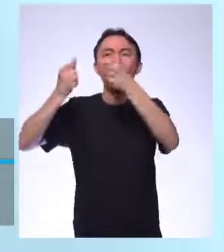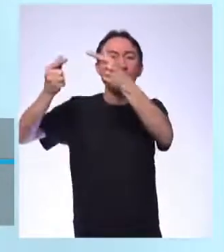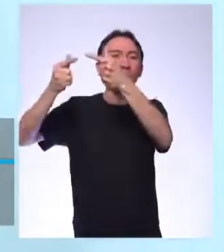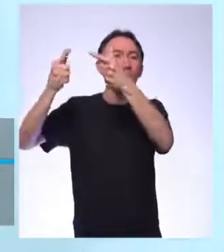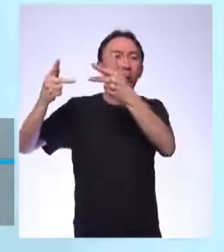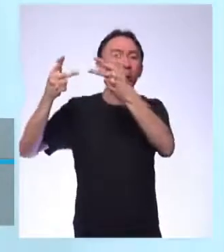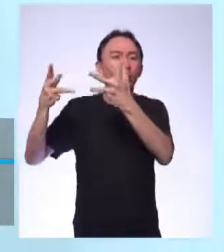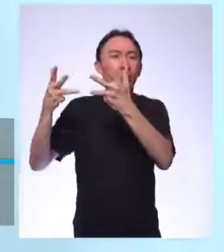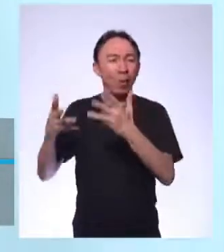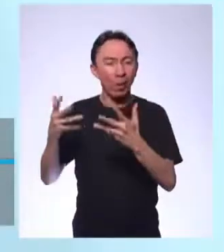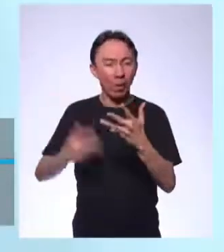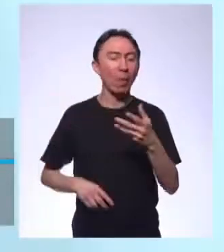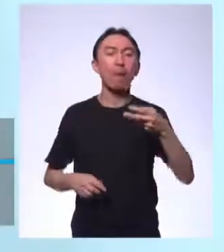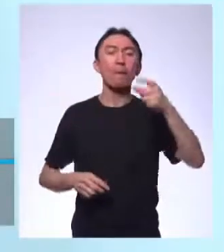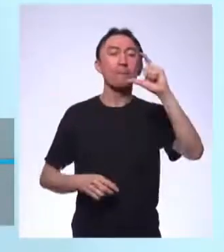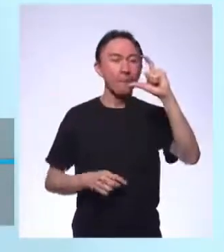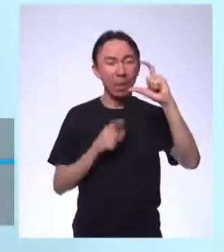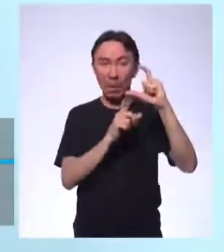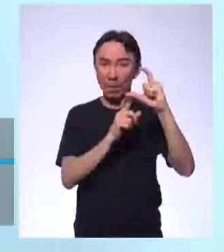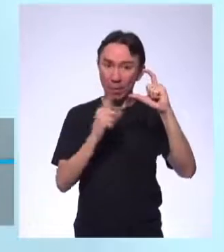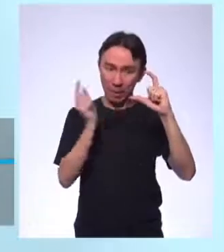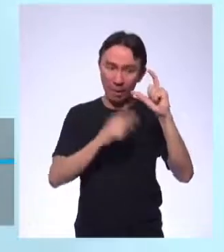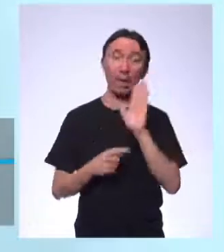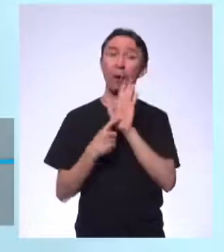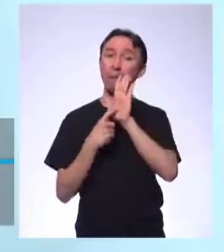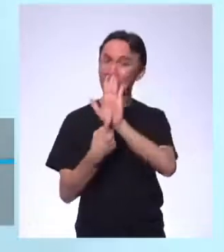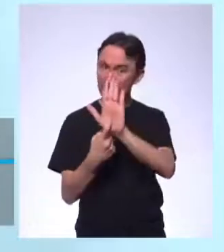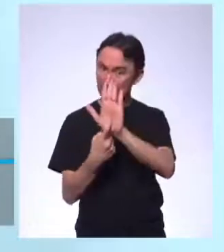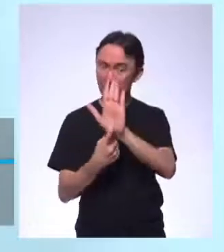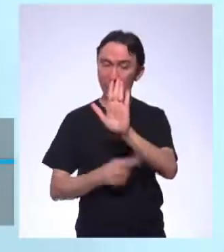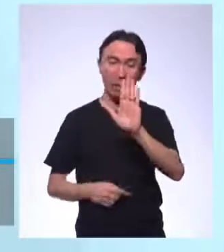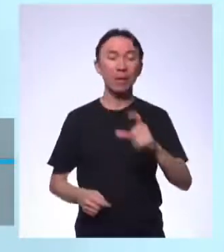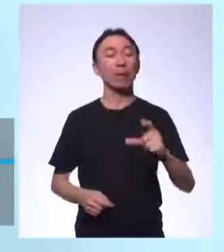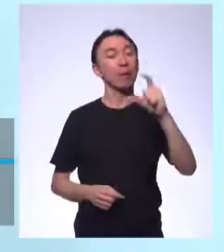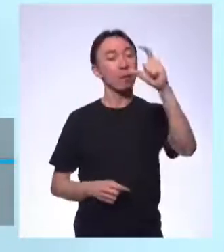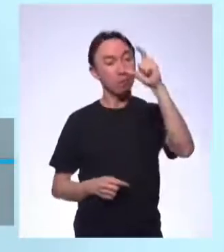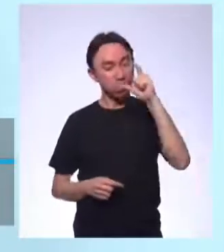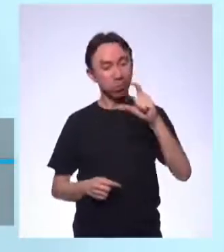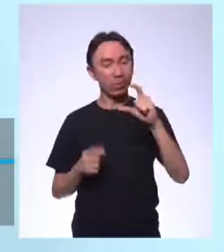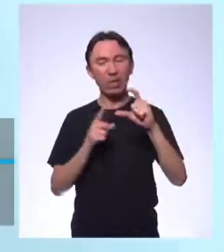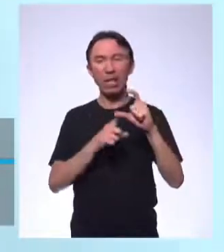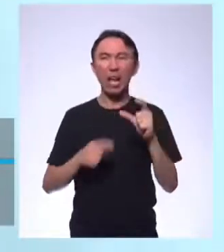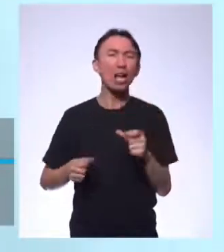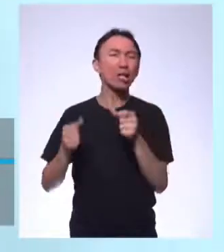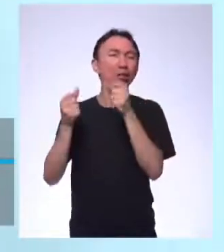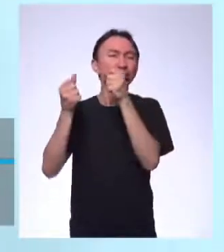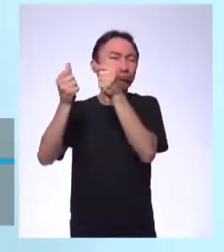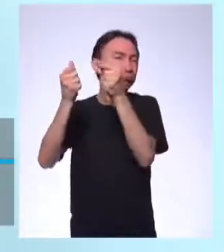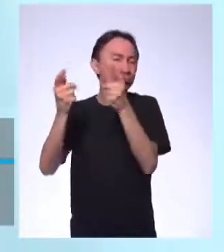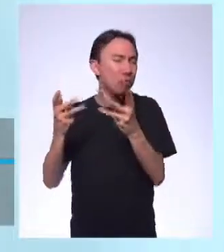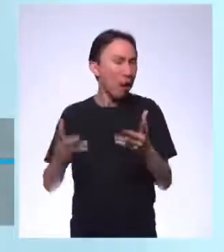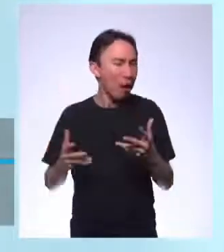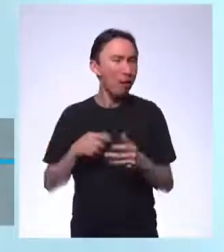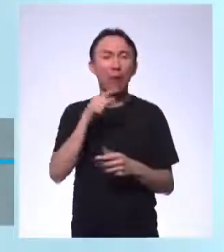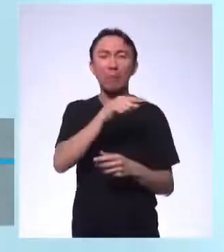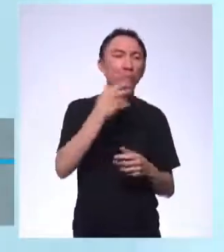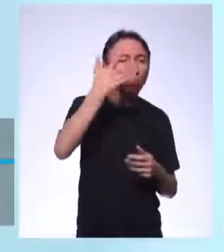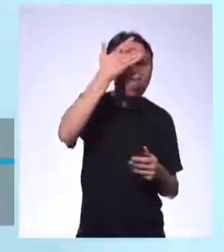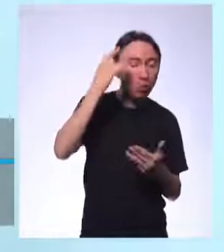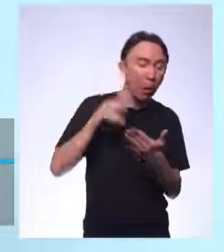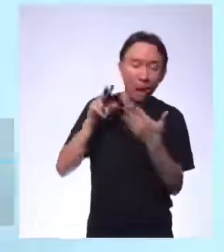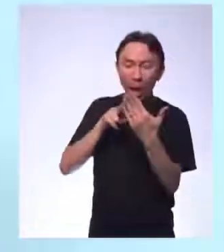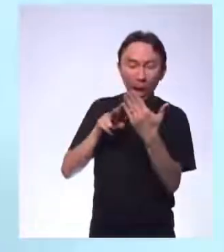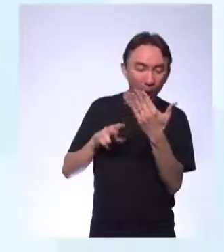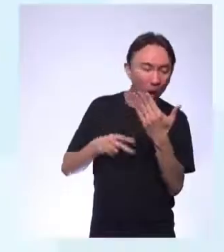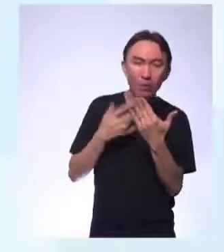apresenta, segundo e terceiro começa a descrever essa narrativa e envolver o leitor. E a gente continua aqui. Deixa eu ler para vocês aqui um